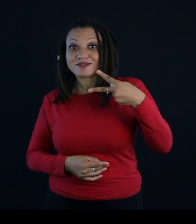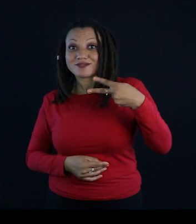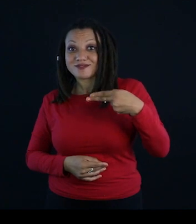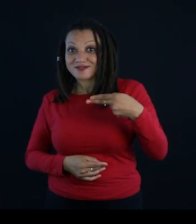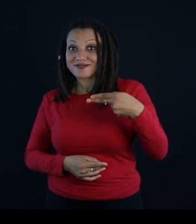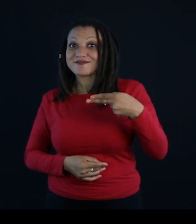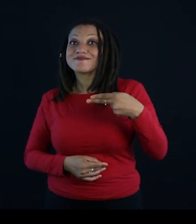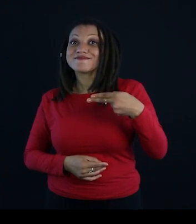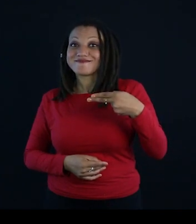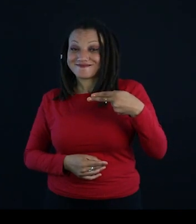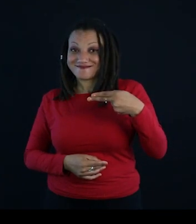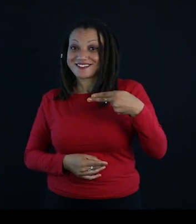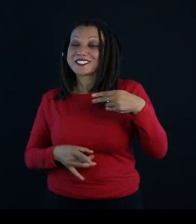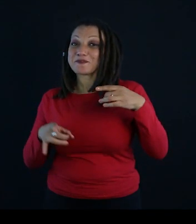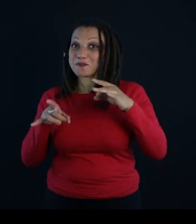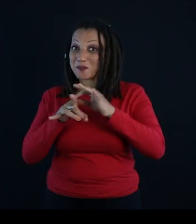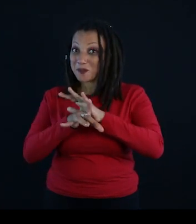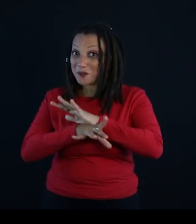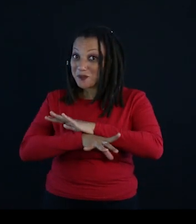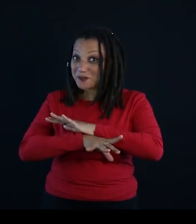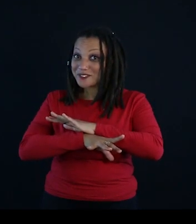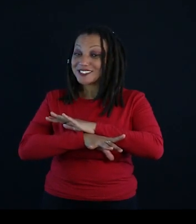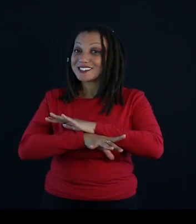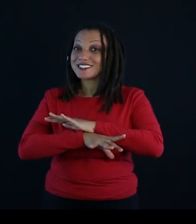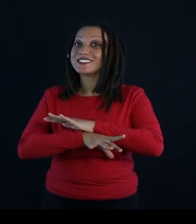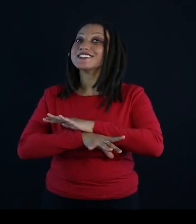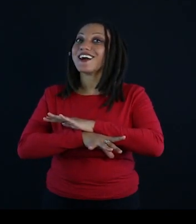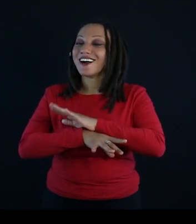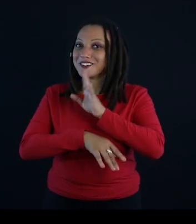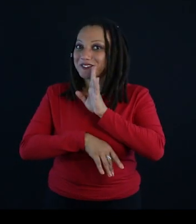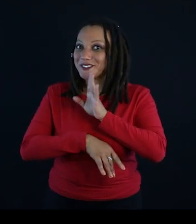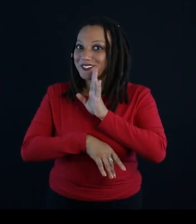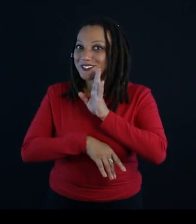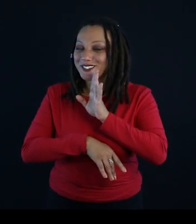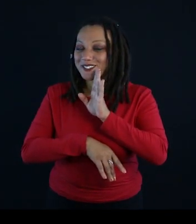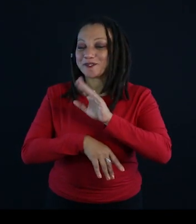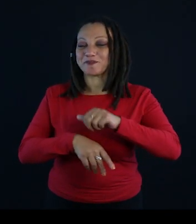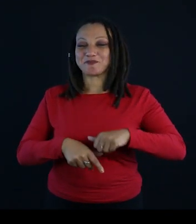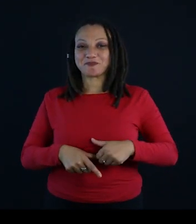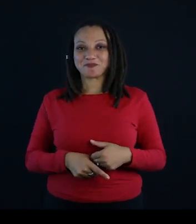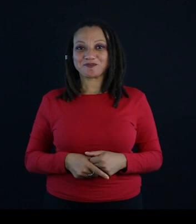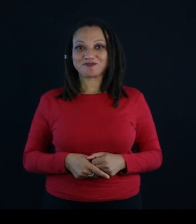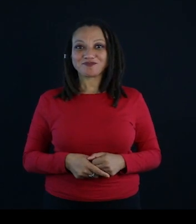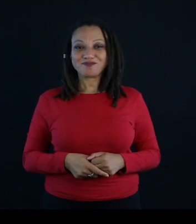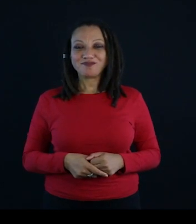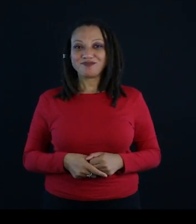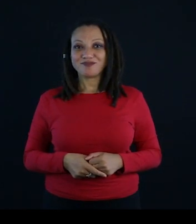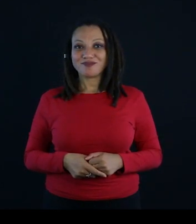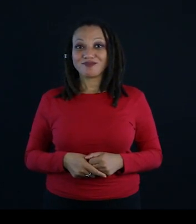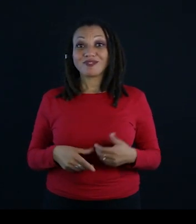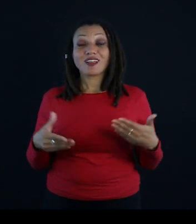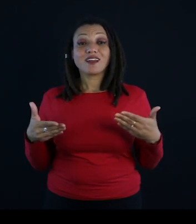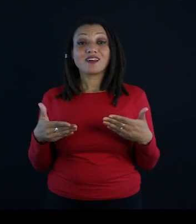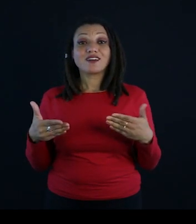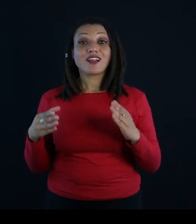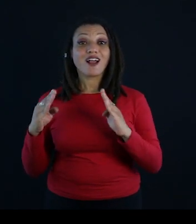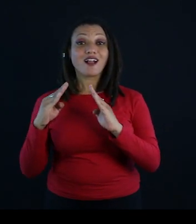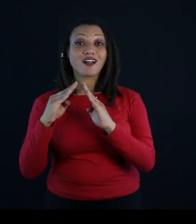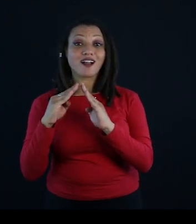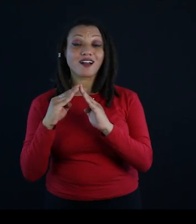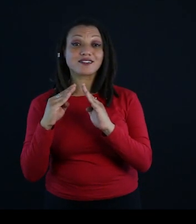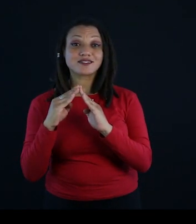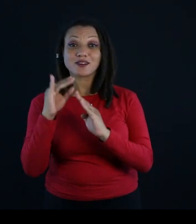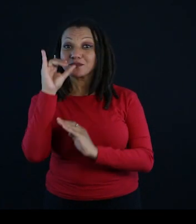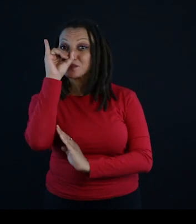E, ó, primeira parte está pronta. É muito legal. E a gente vai fazer agora